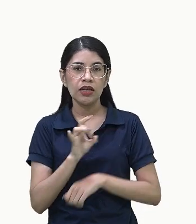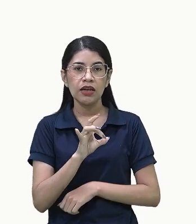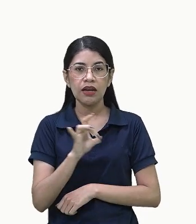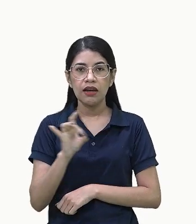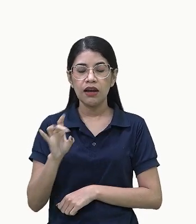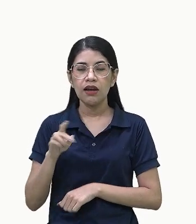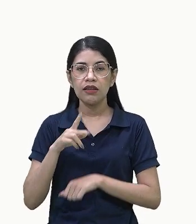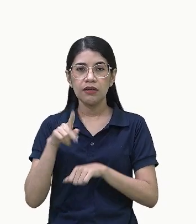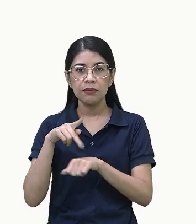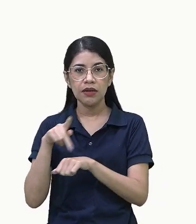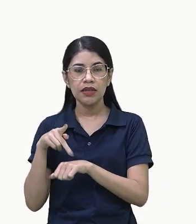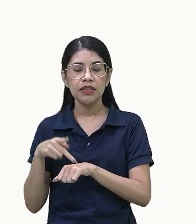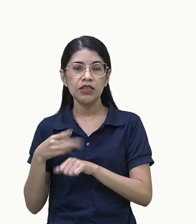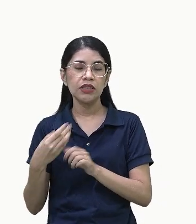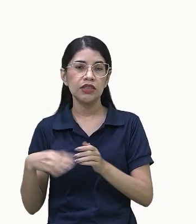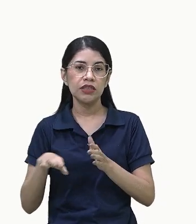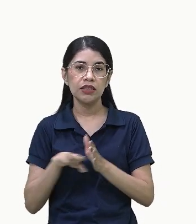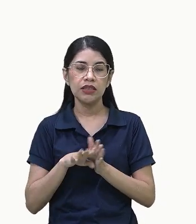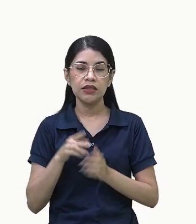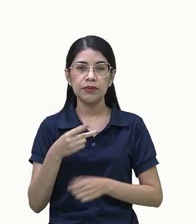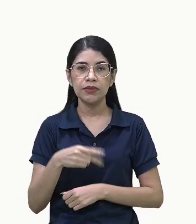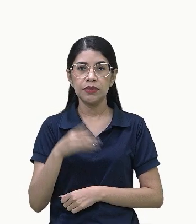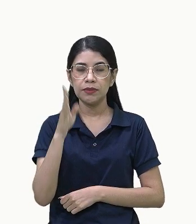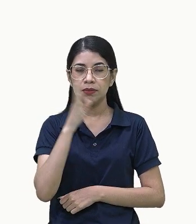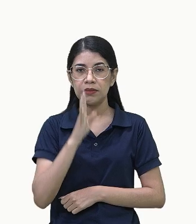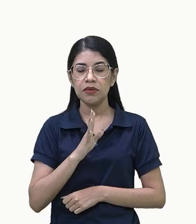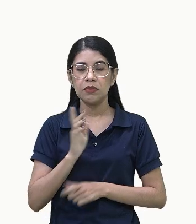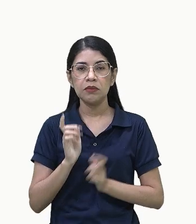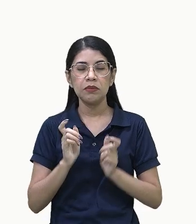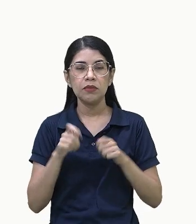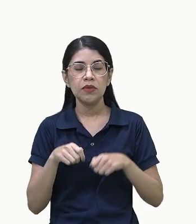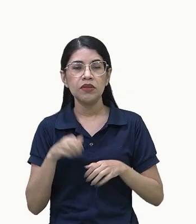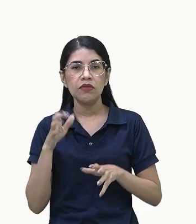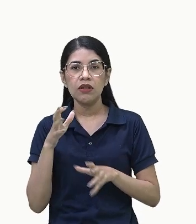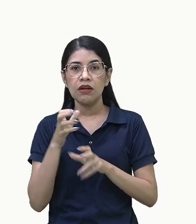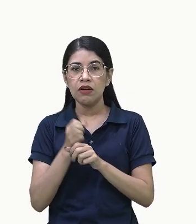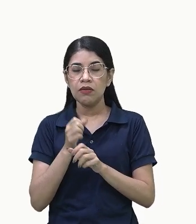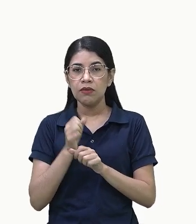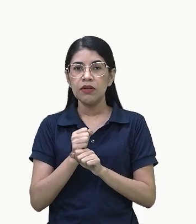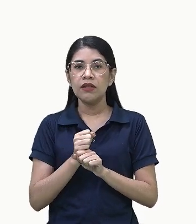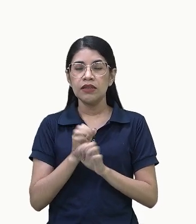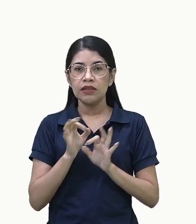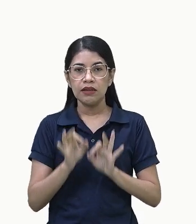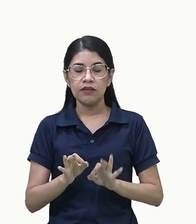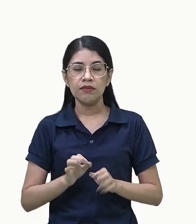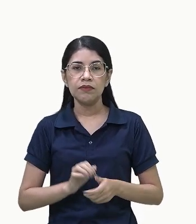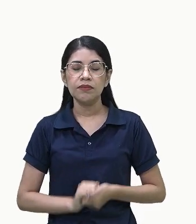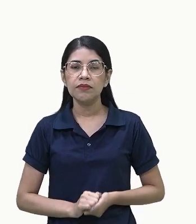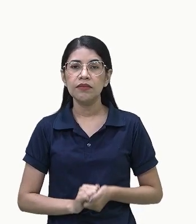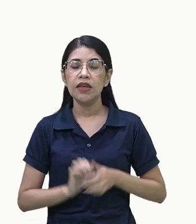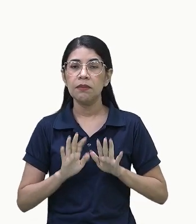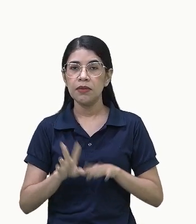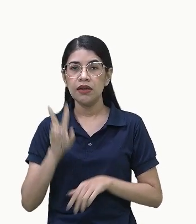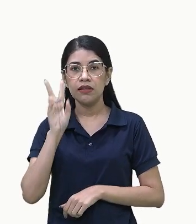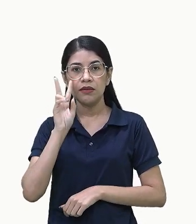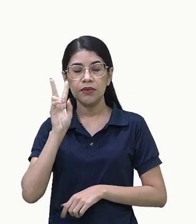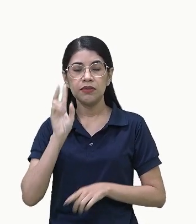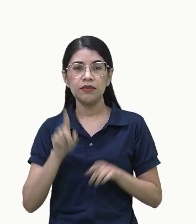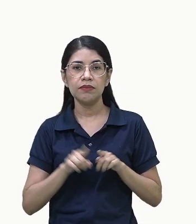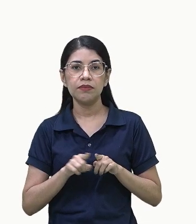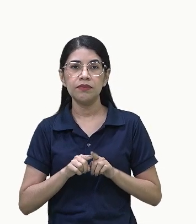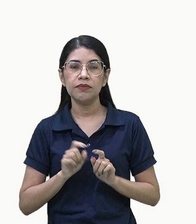país que está adentrando, né? Para que a gente consiga resolver a questão. Vale lembrar, turma, o seguinte,